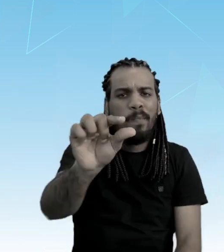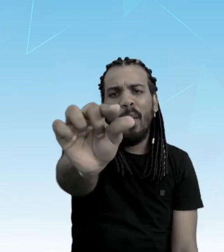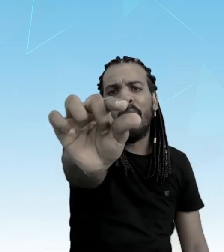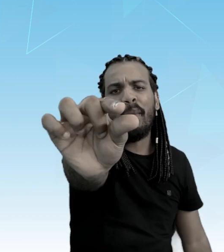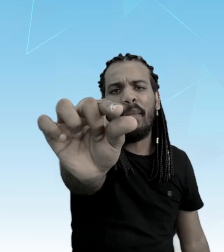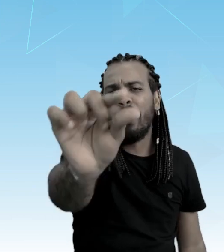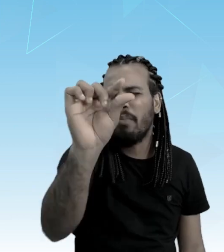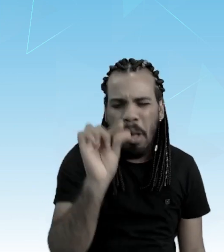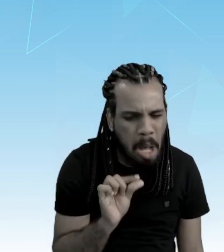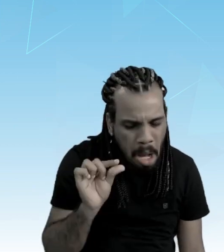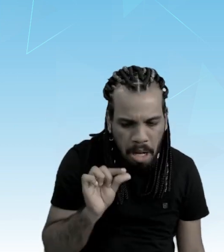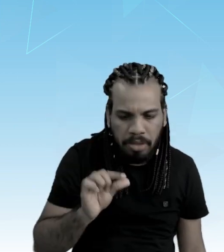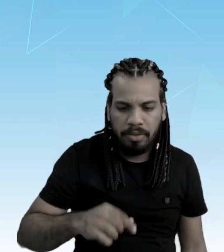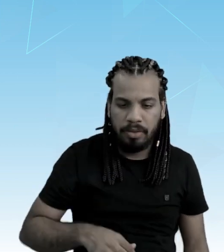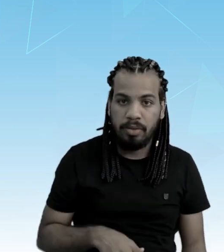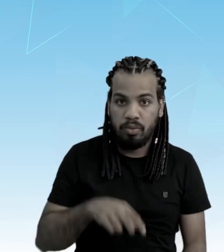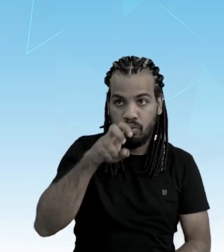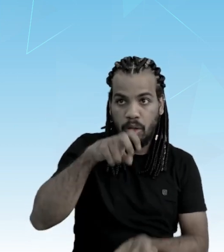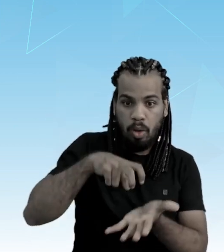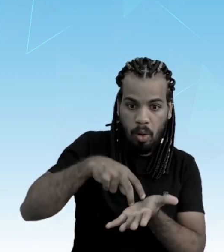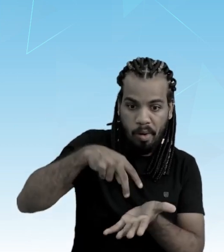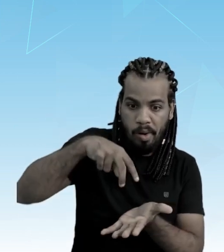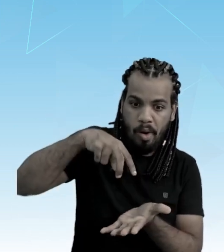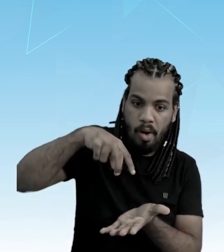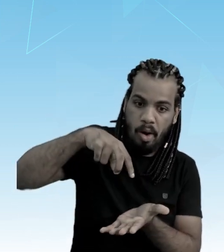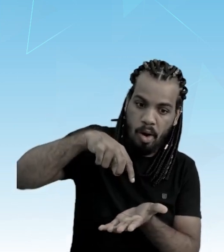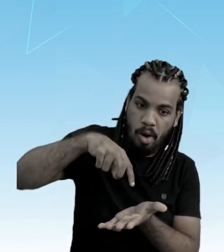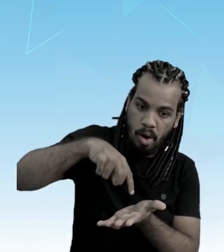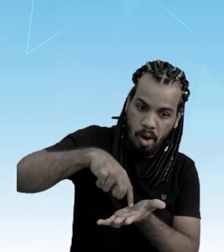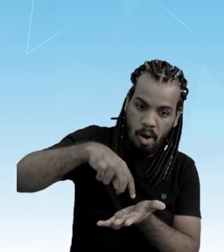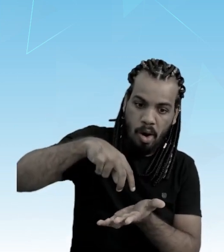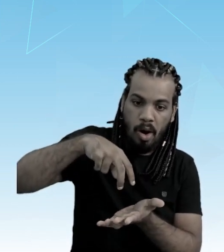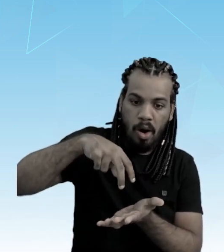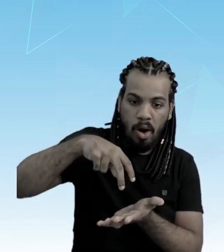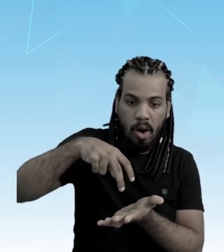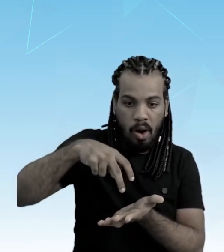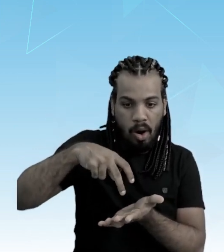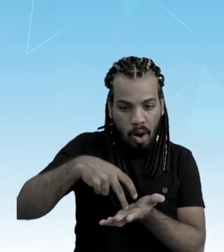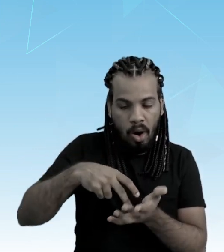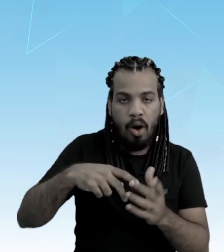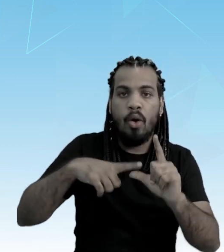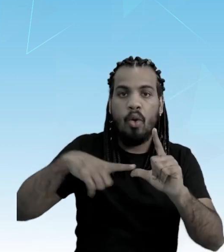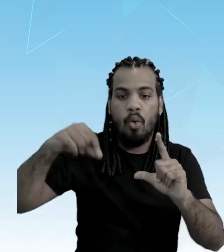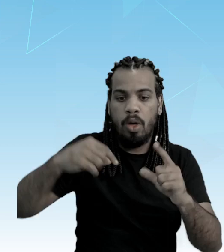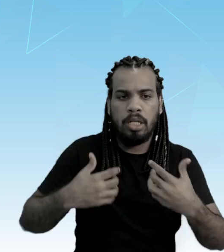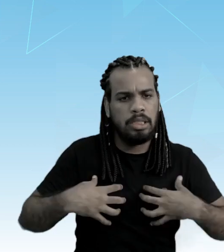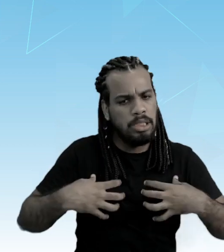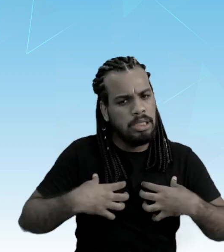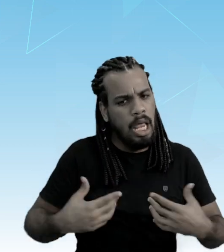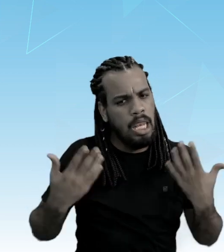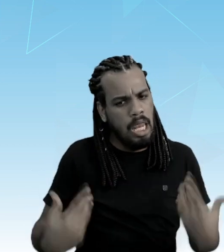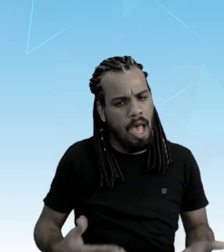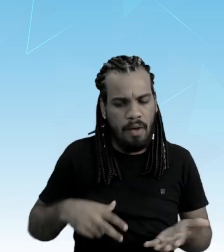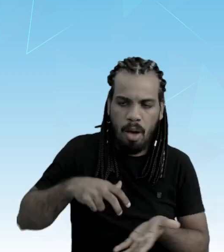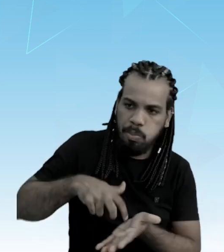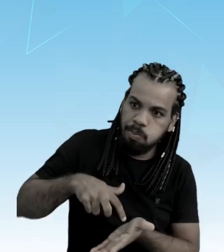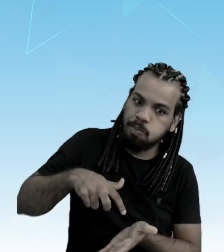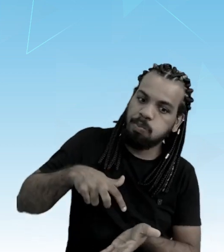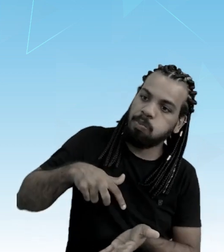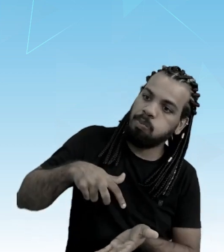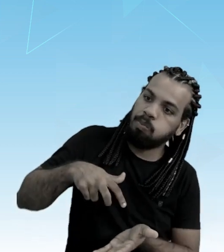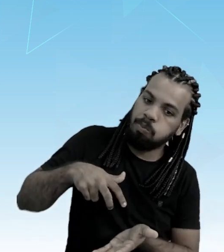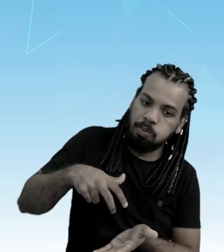a Terra. Ao pisar na Lua, os astronautas sentiram quase 5 vezes mais leves do que aqui na